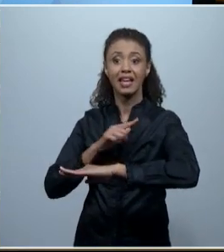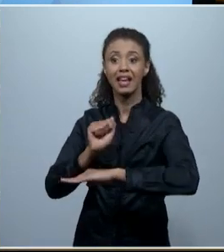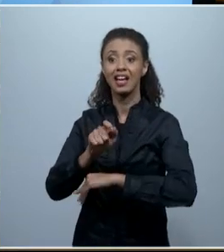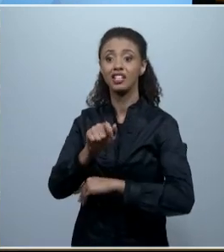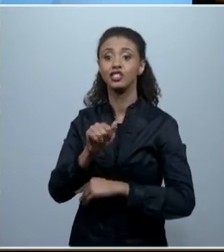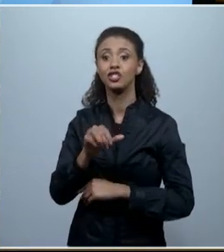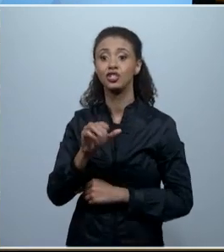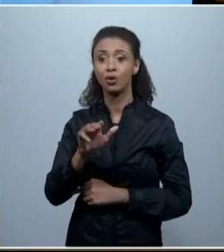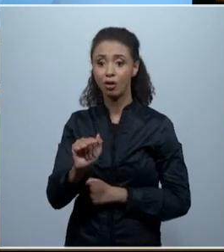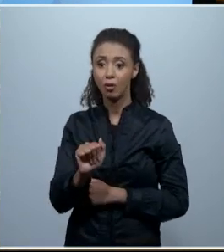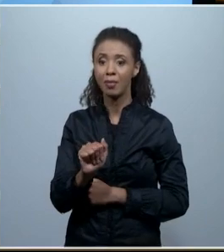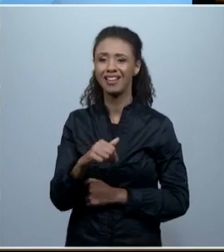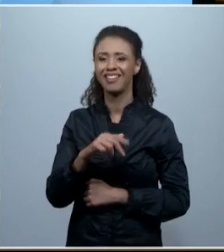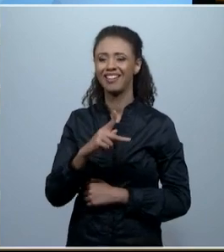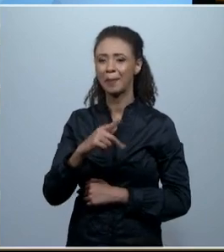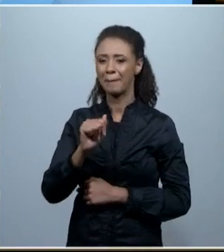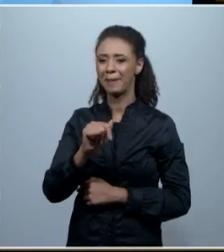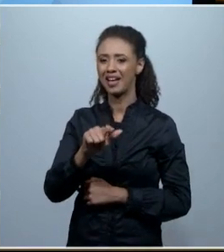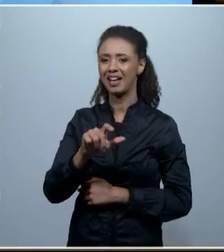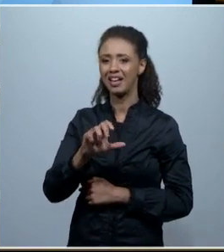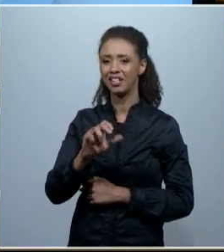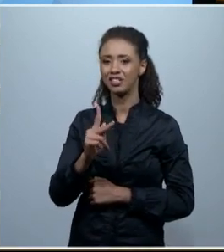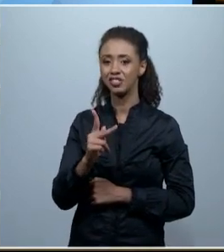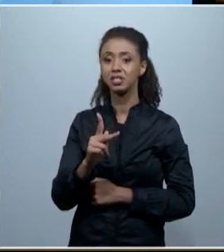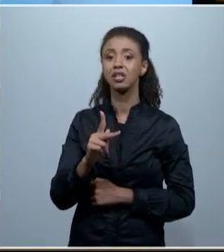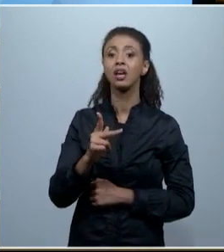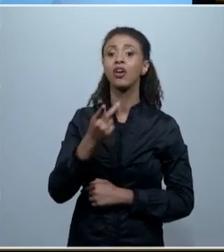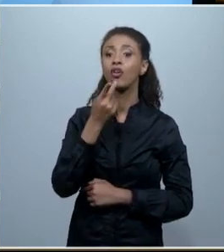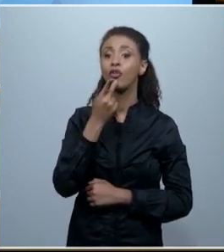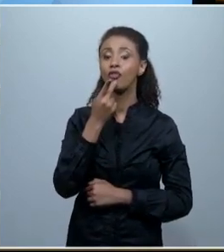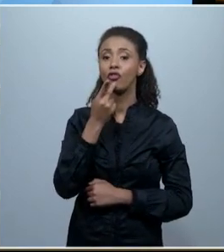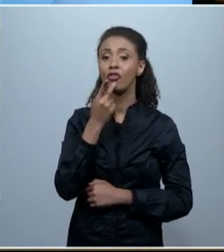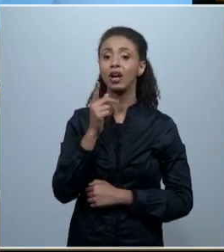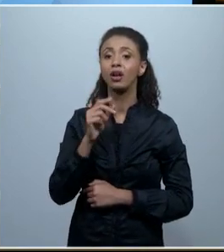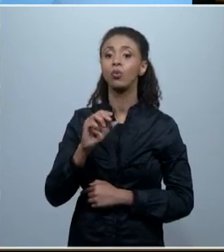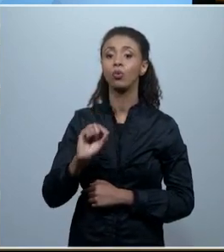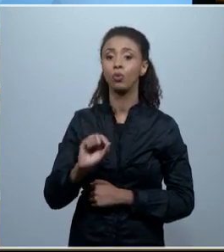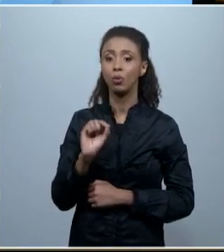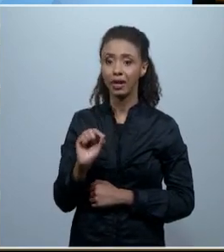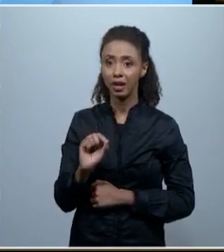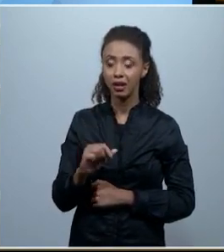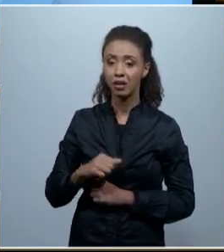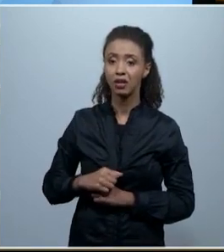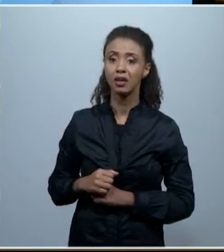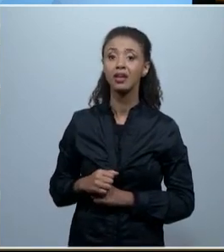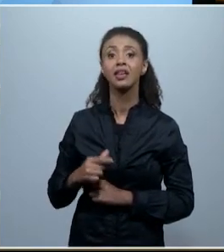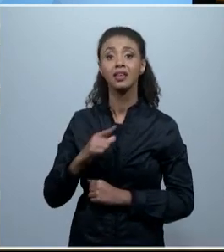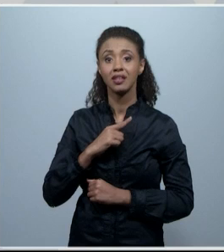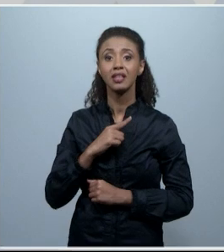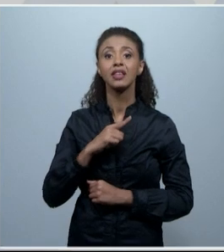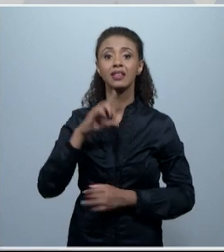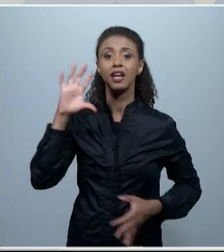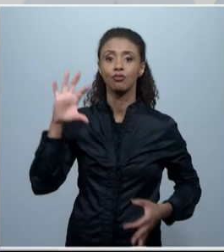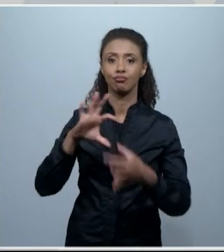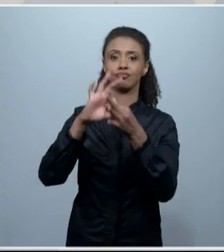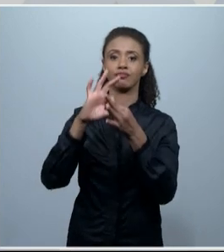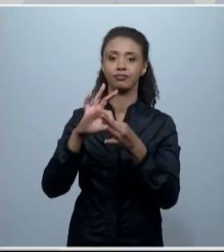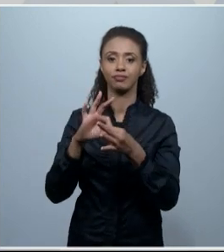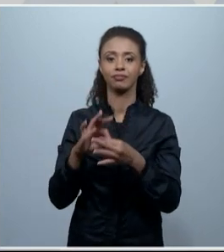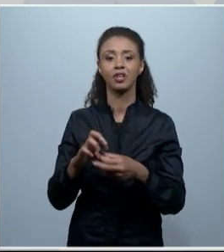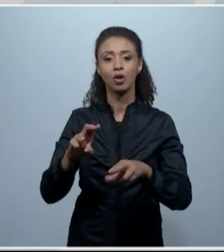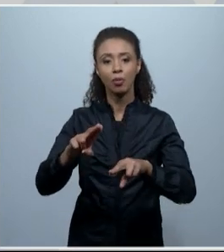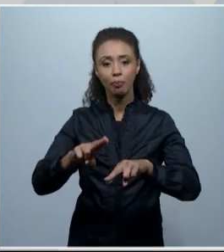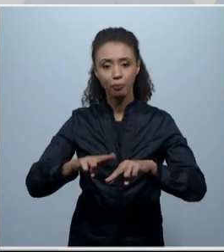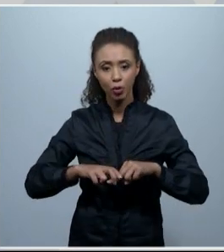reta tem que interceptar um outro segmento além do segmento a b que você já sabe que ele intercepta e esse é o